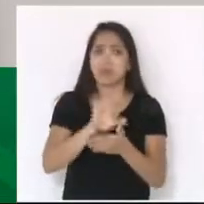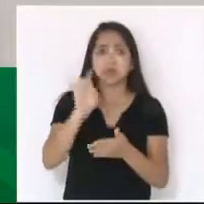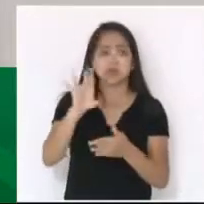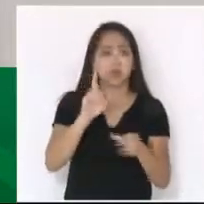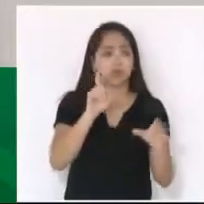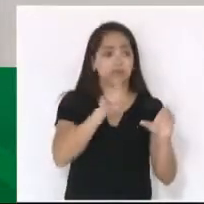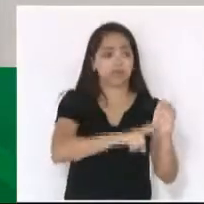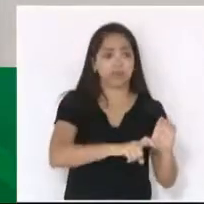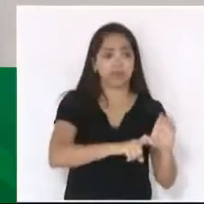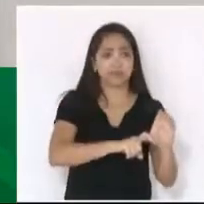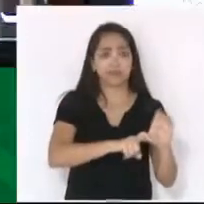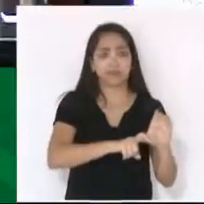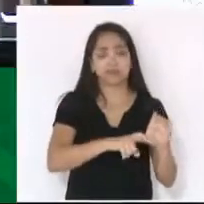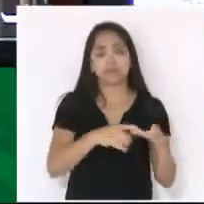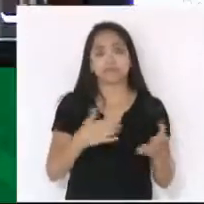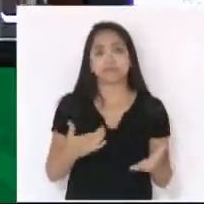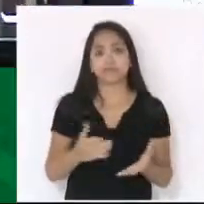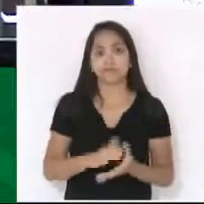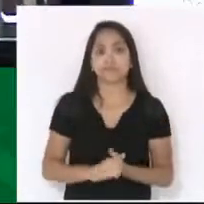emprego obrigado